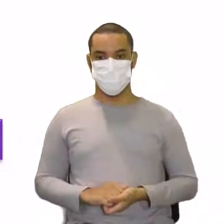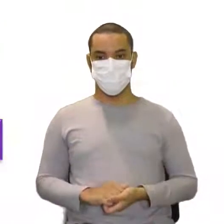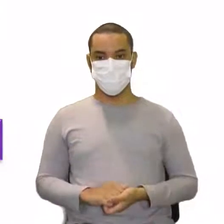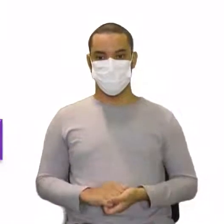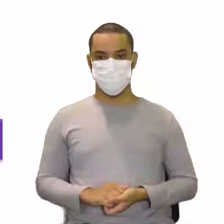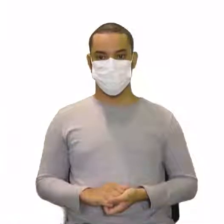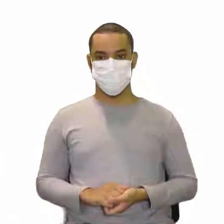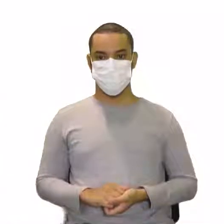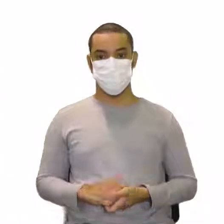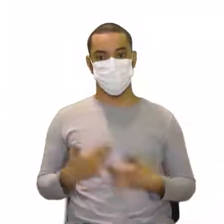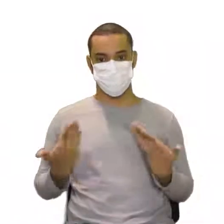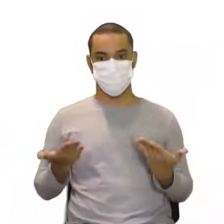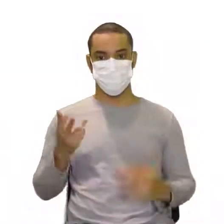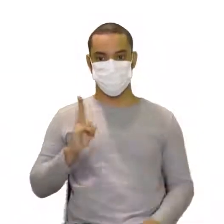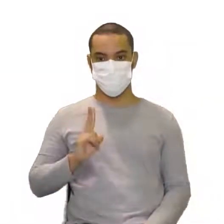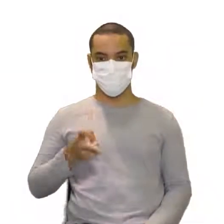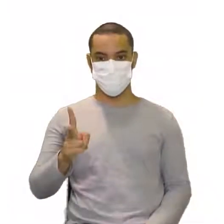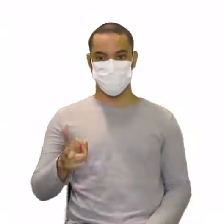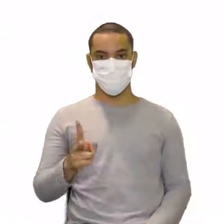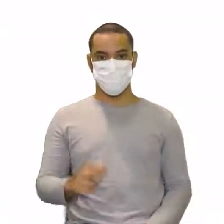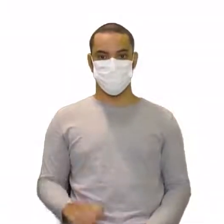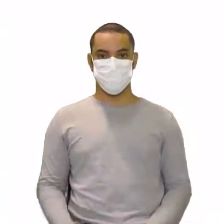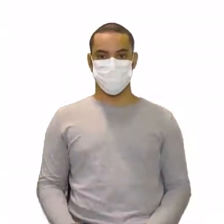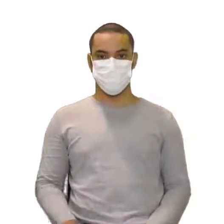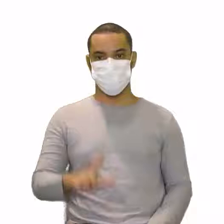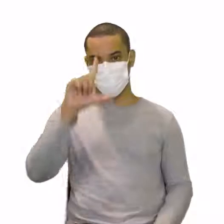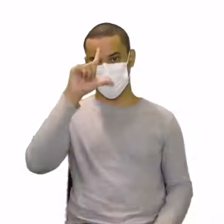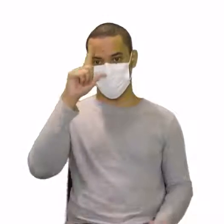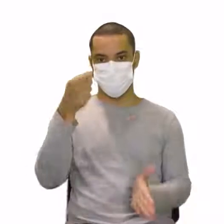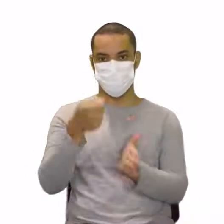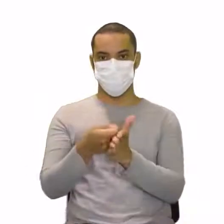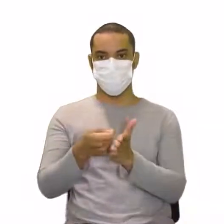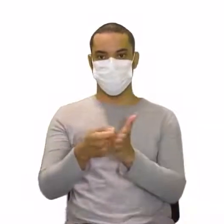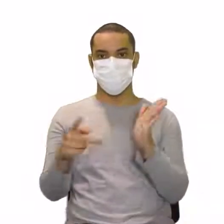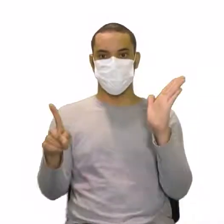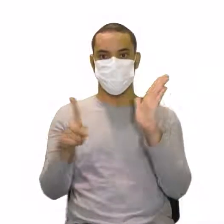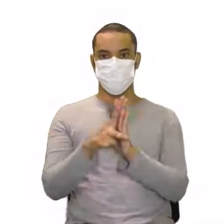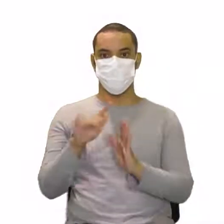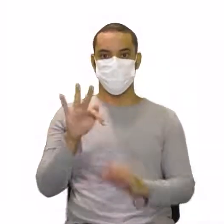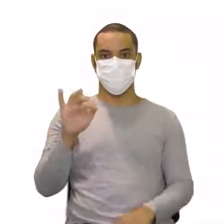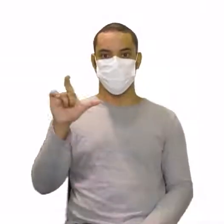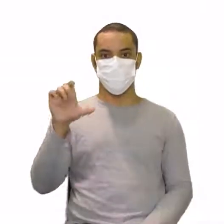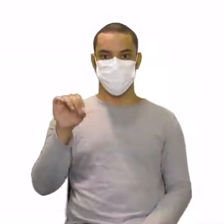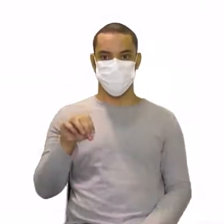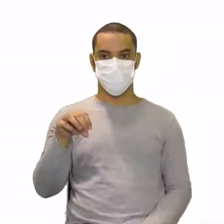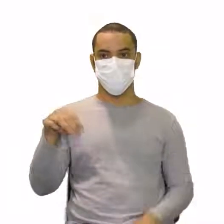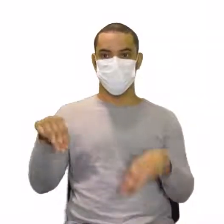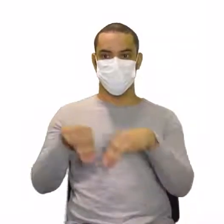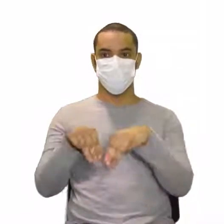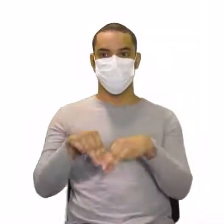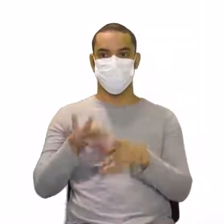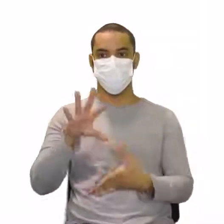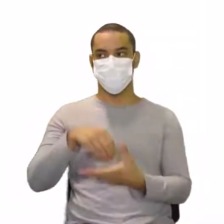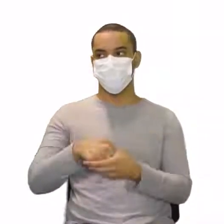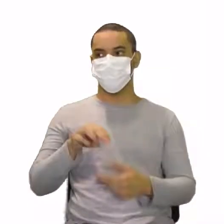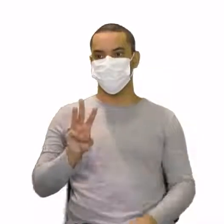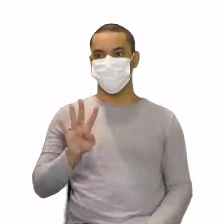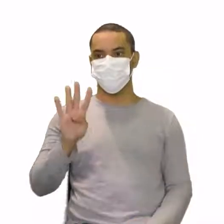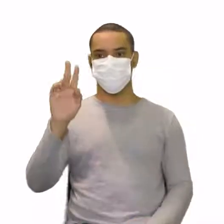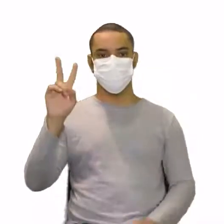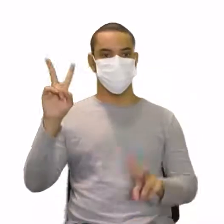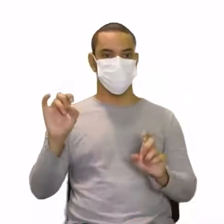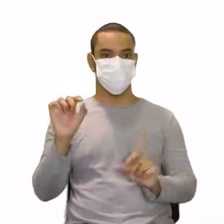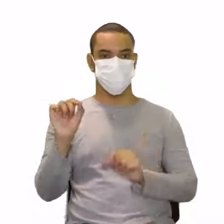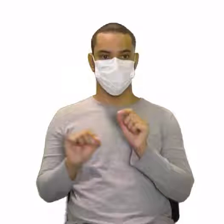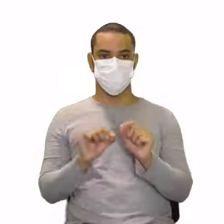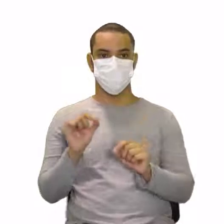Bom, dando continuidade, determine o fluxo magnético em Webers sobre